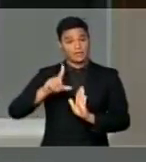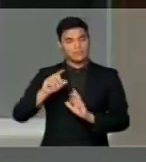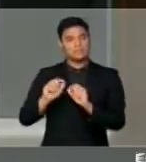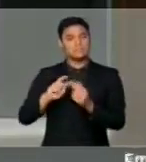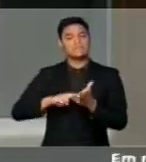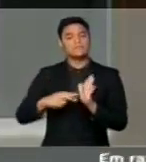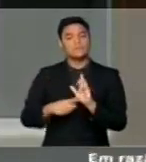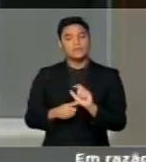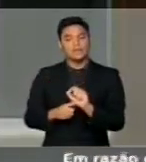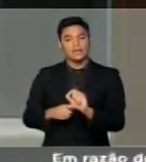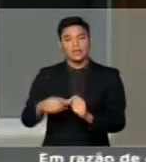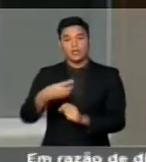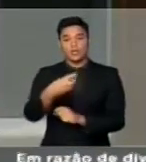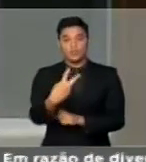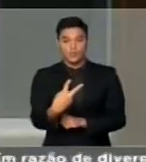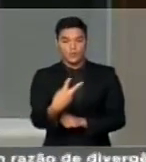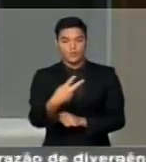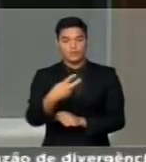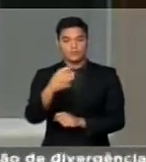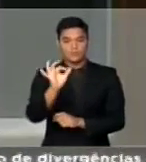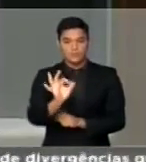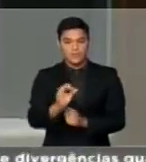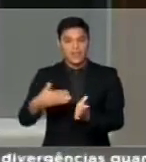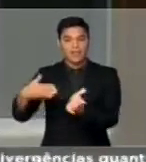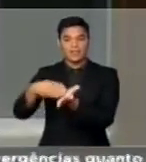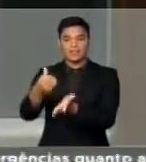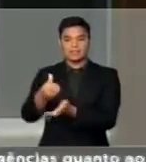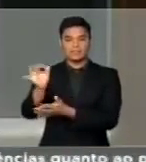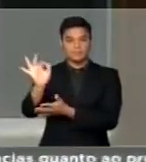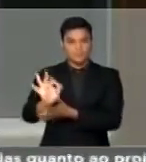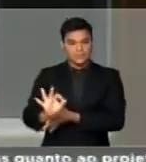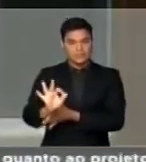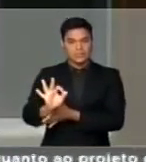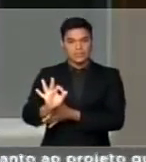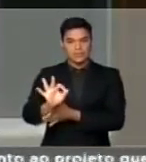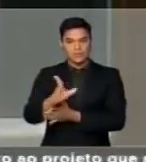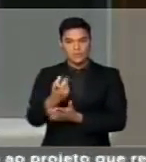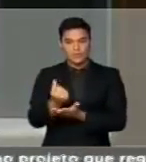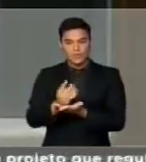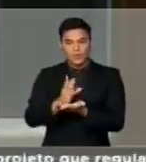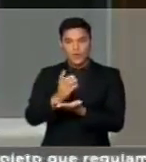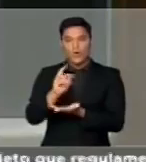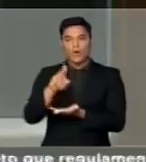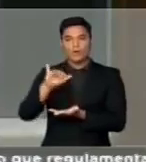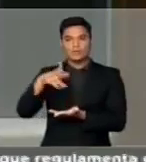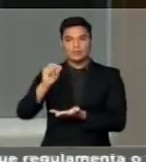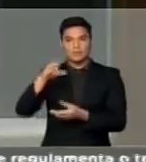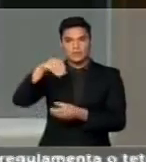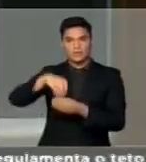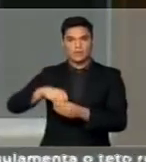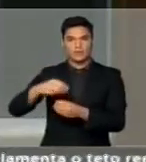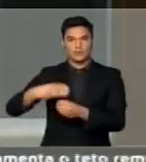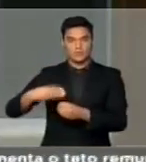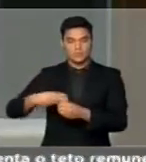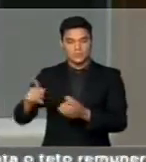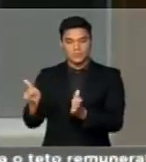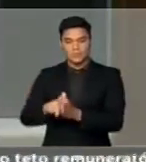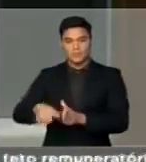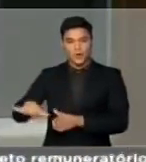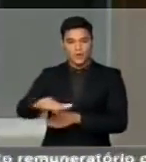de 2% a 6% do orçamento dos municípios relativos ou previstos para a